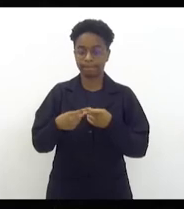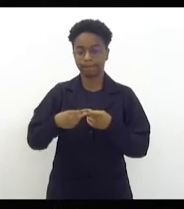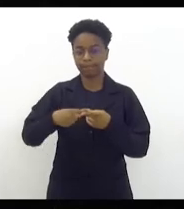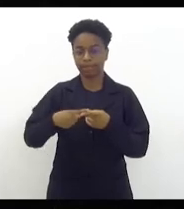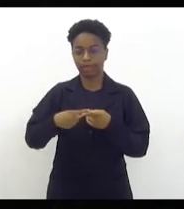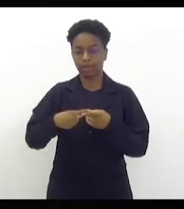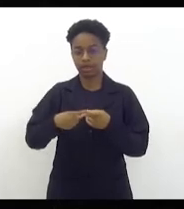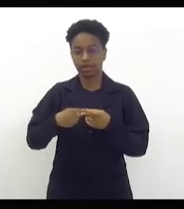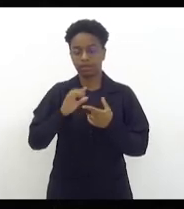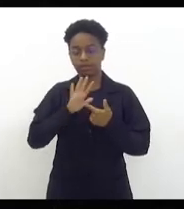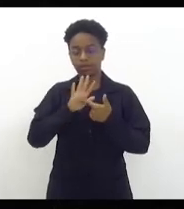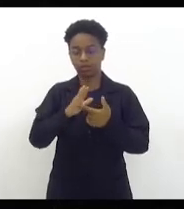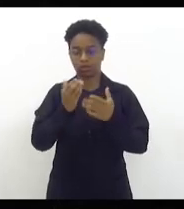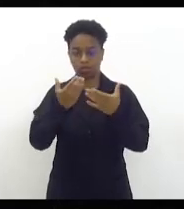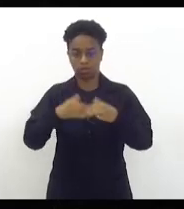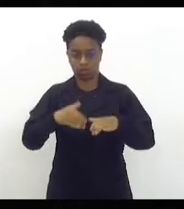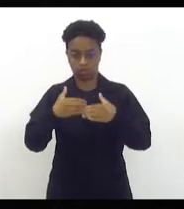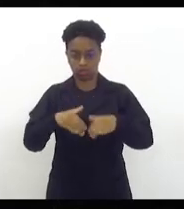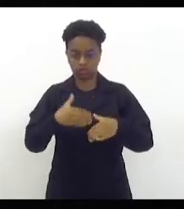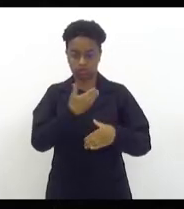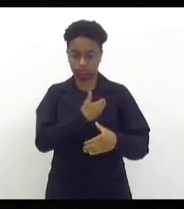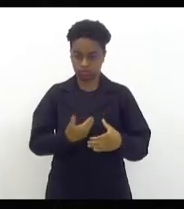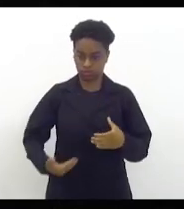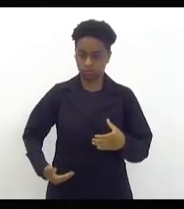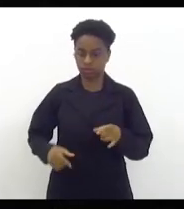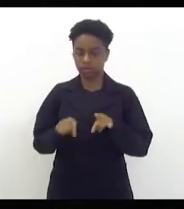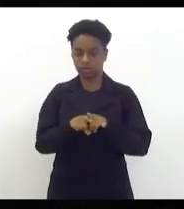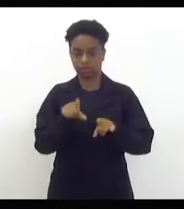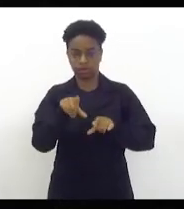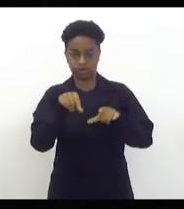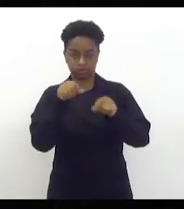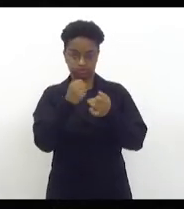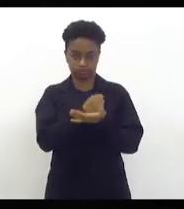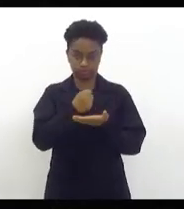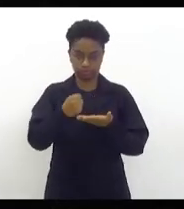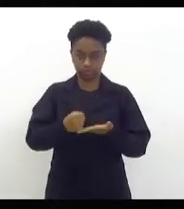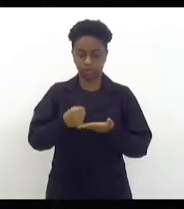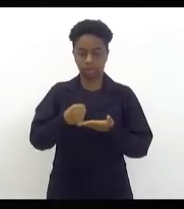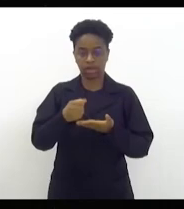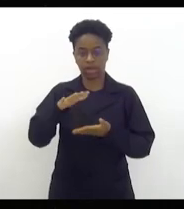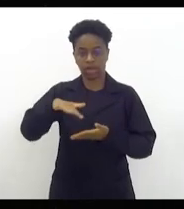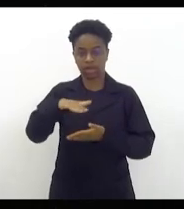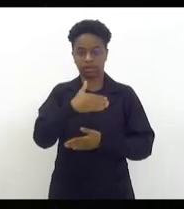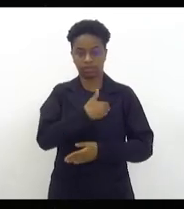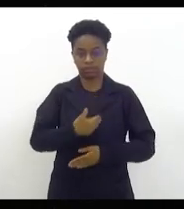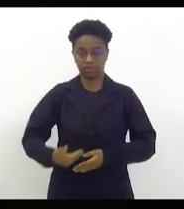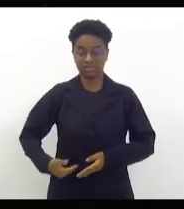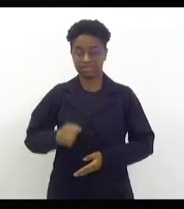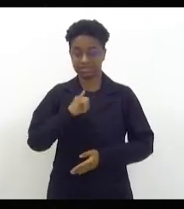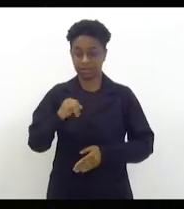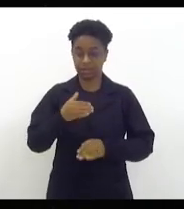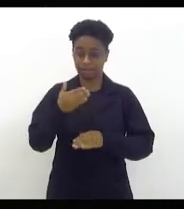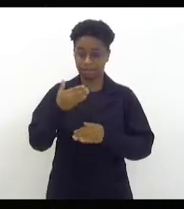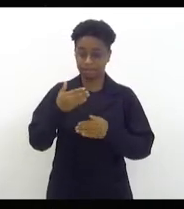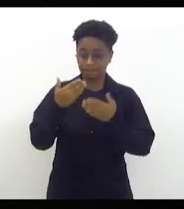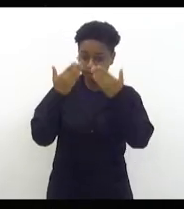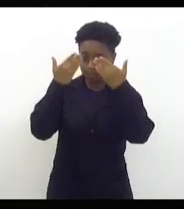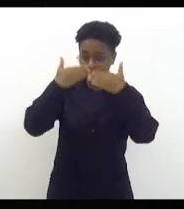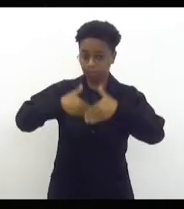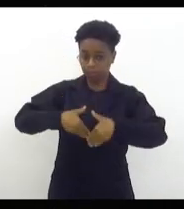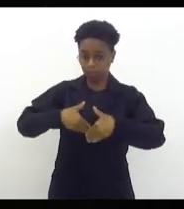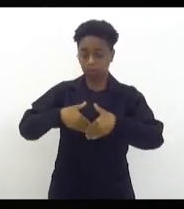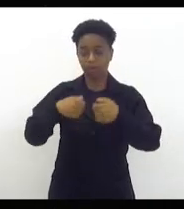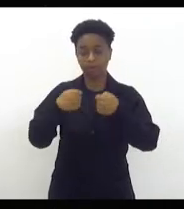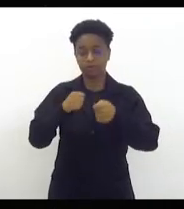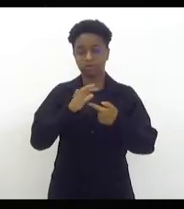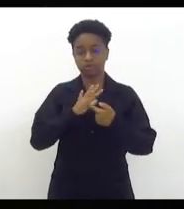nos concursos públicos e processos seletivos na administração pública estadual, em que houver prova de títulos, que sejam conferidos